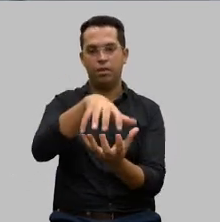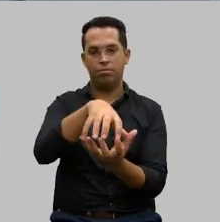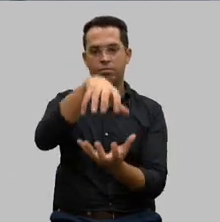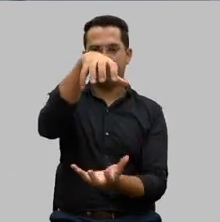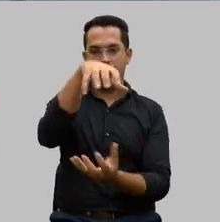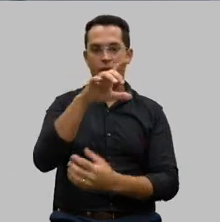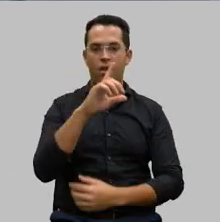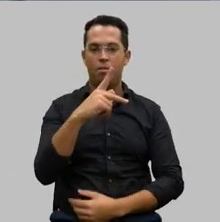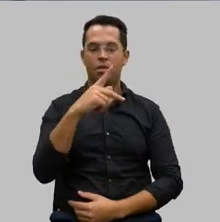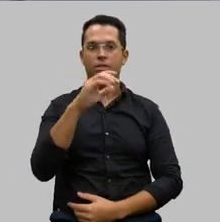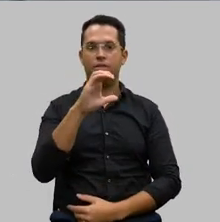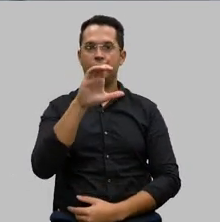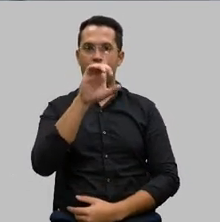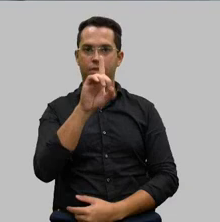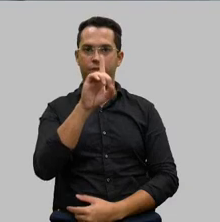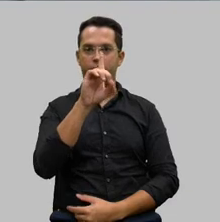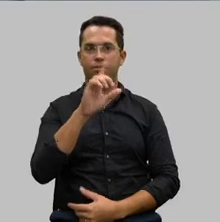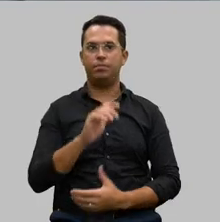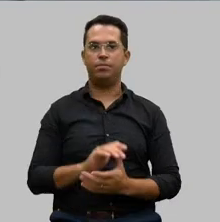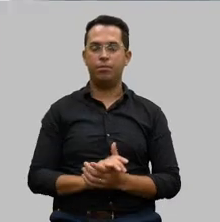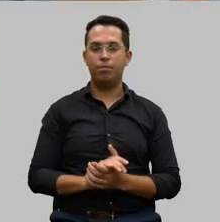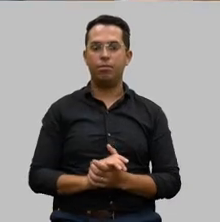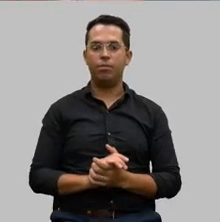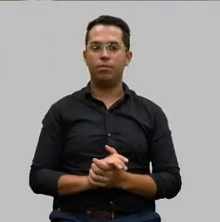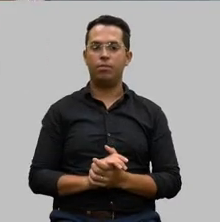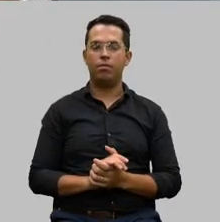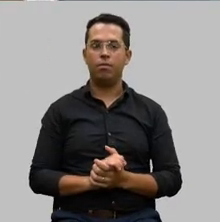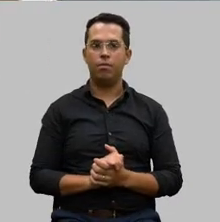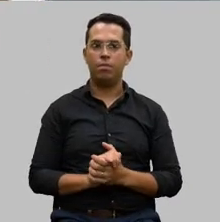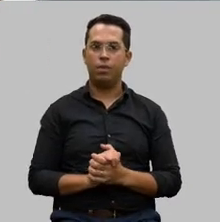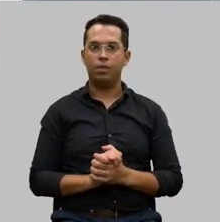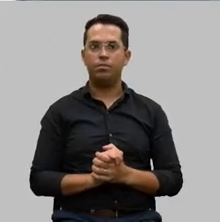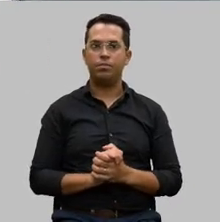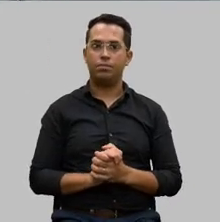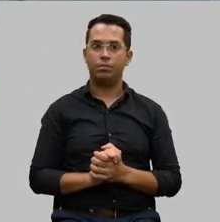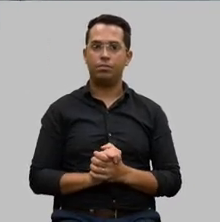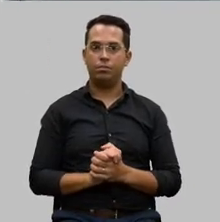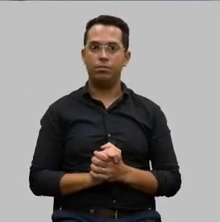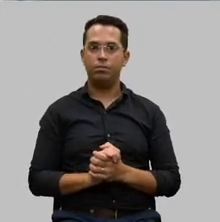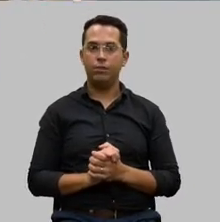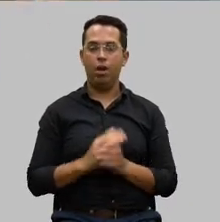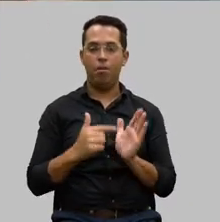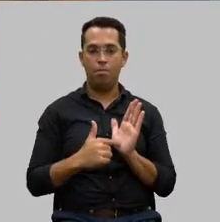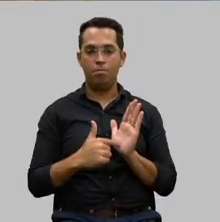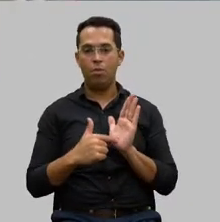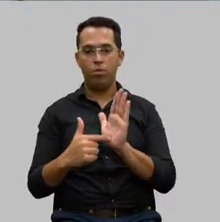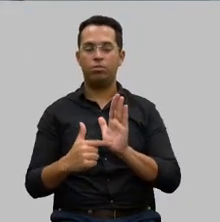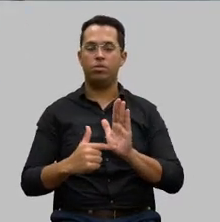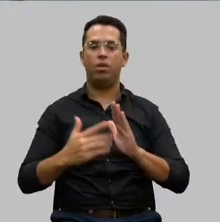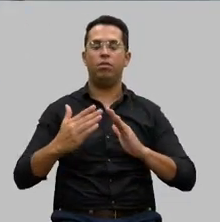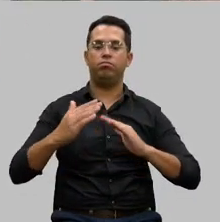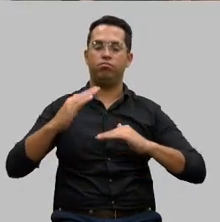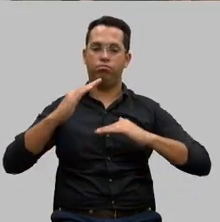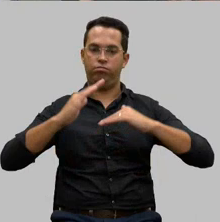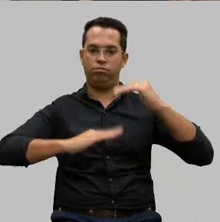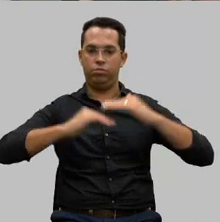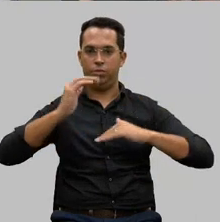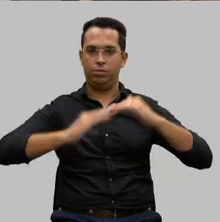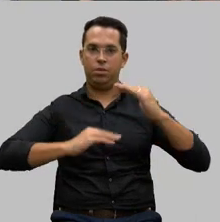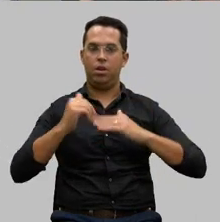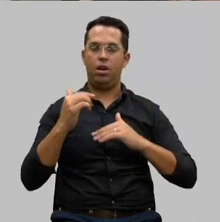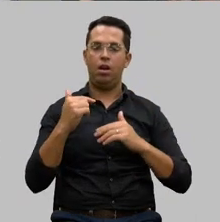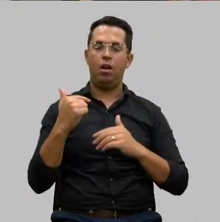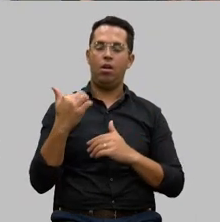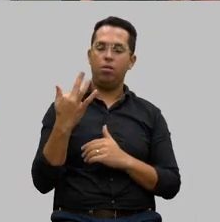a ideia de criar a frente parlamentar pra gente tá especificando o nosso trabalho né assim ali né que que nós vamos